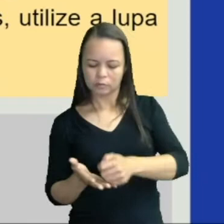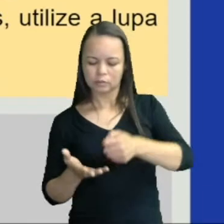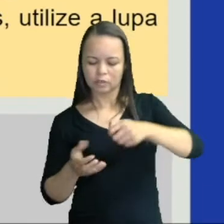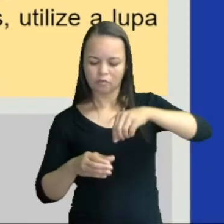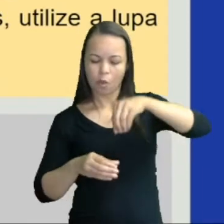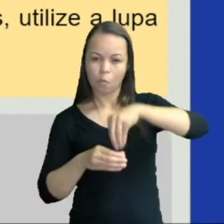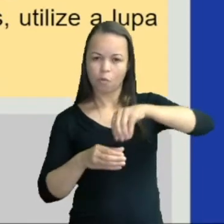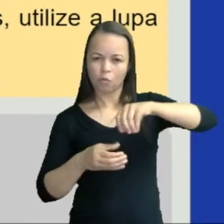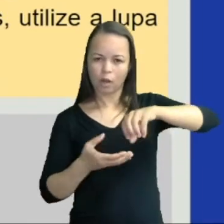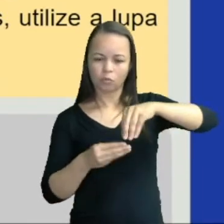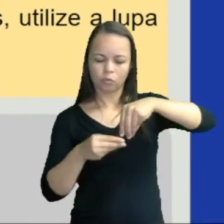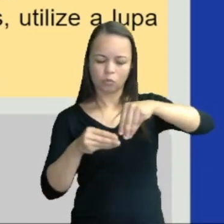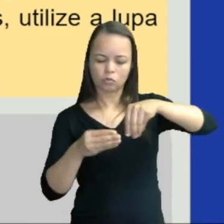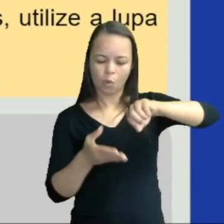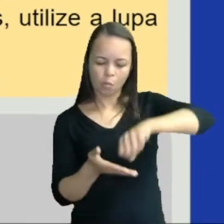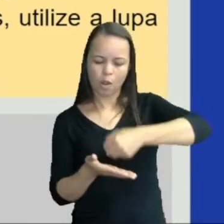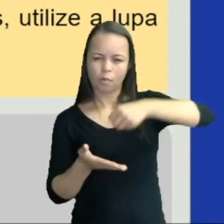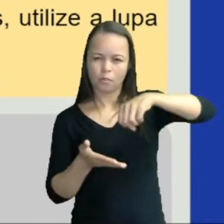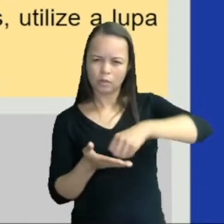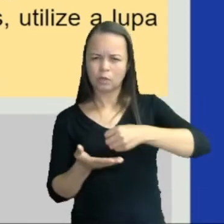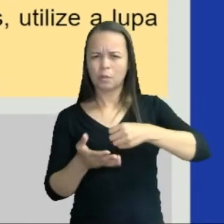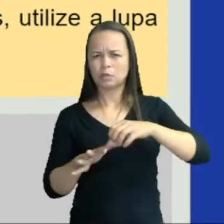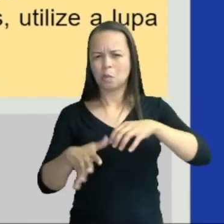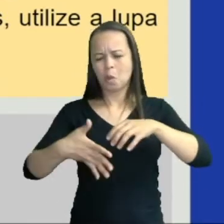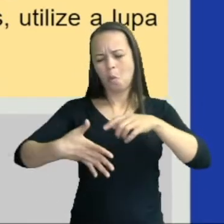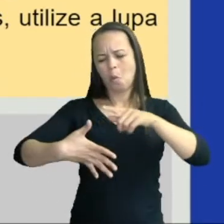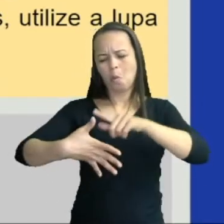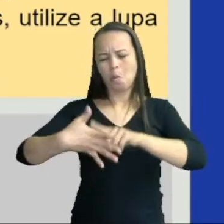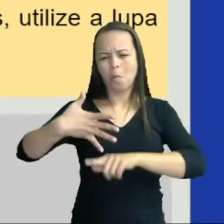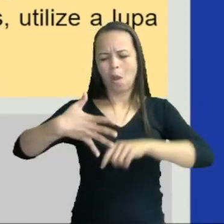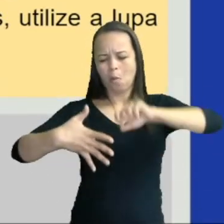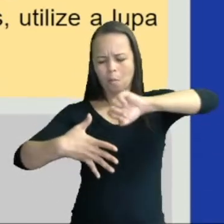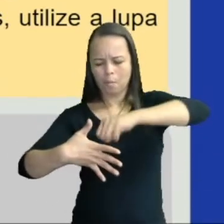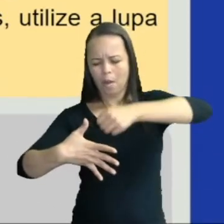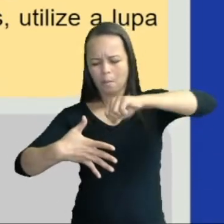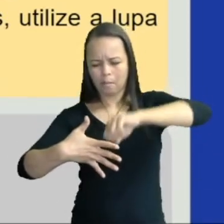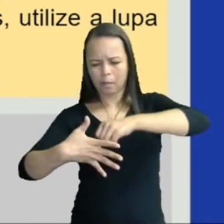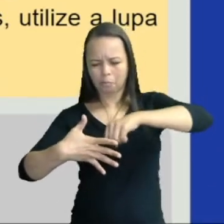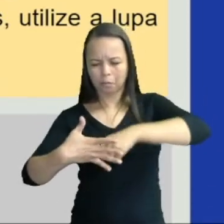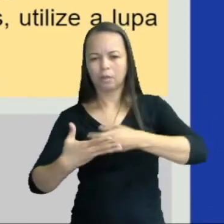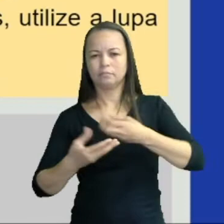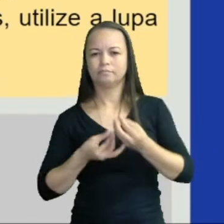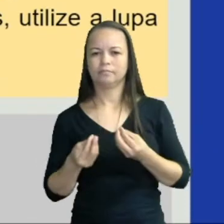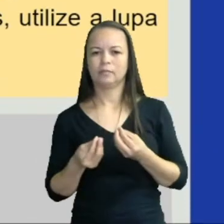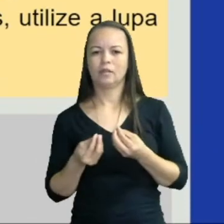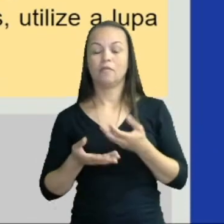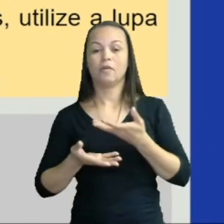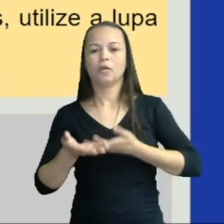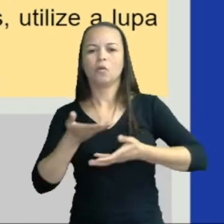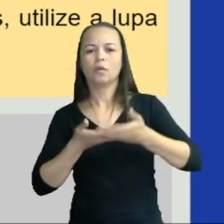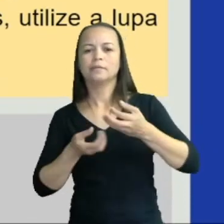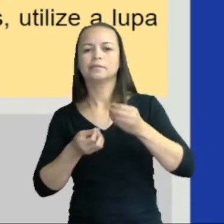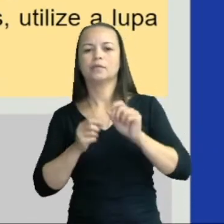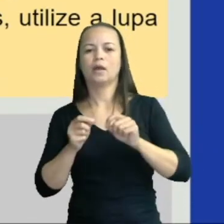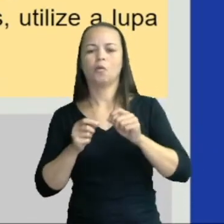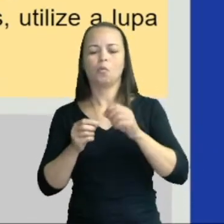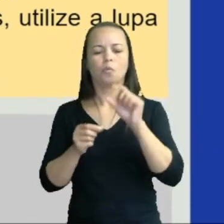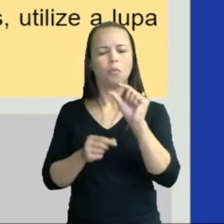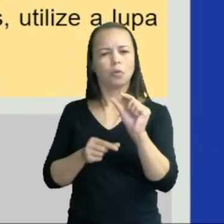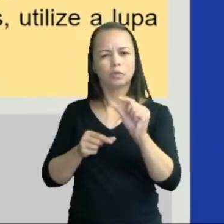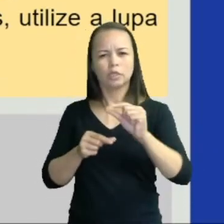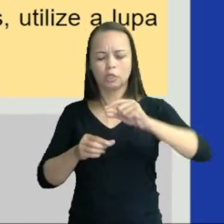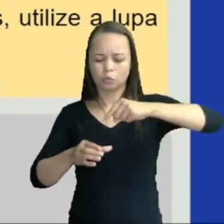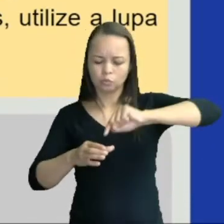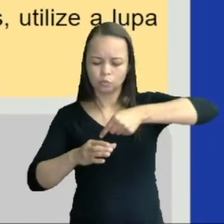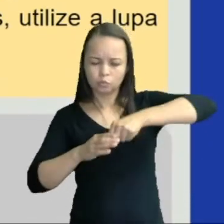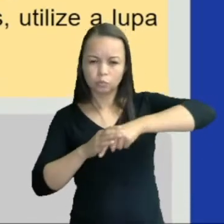cavar o buraco no solo de mais ou menos 1,5 palmo de profundidade. vai coletar um pouquinho desse solo do fundo